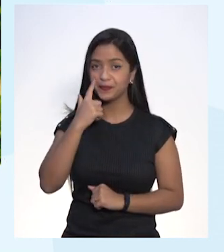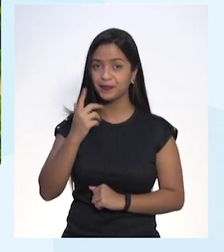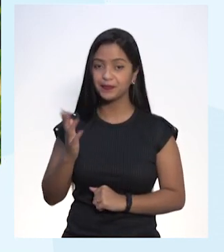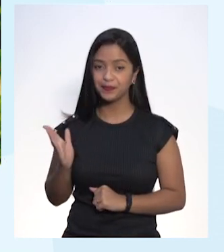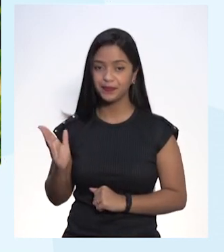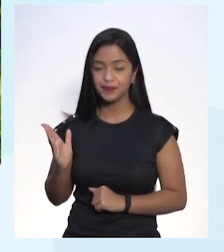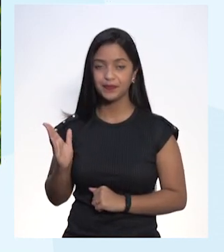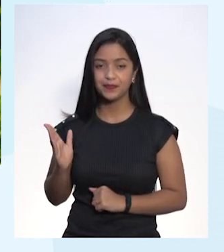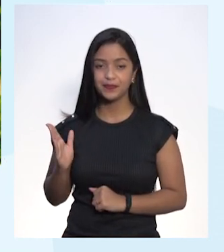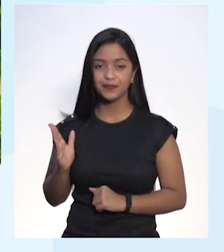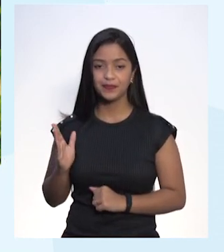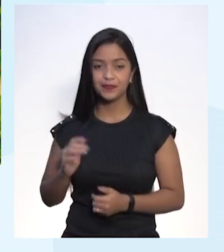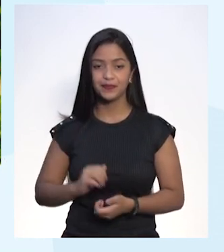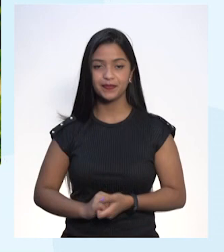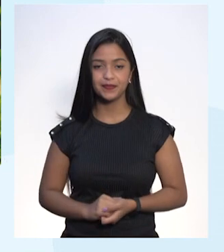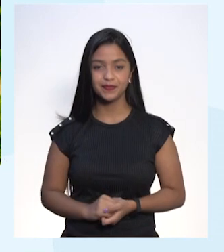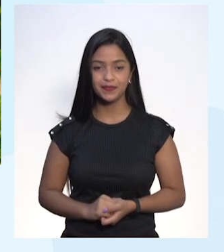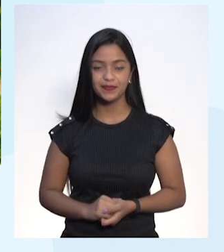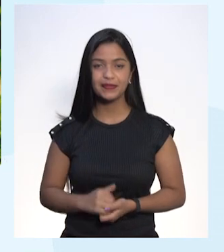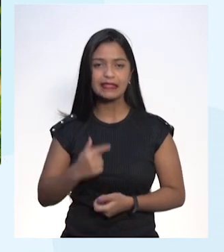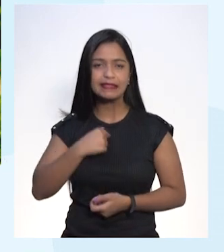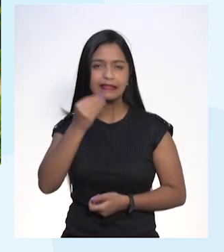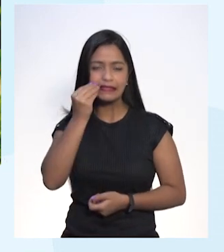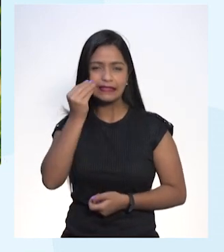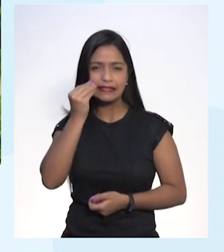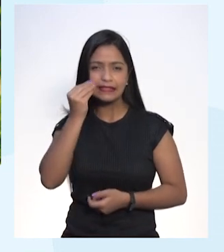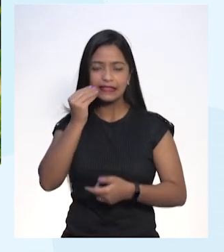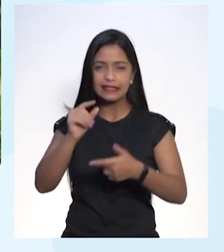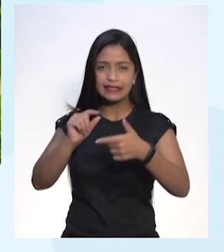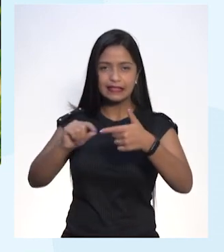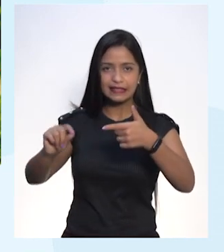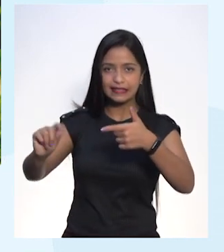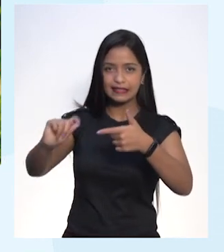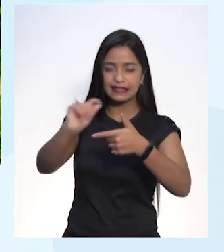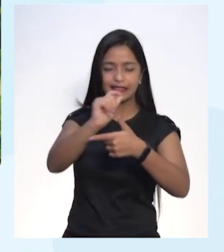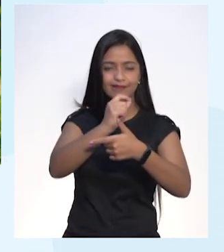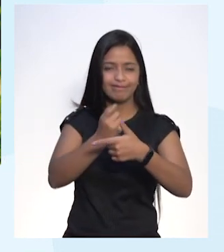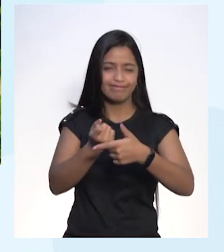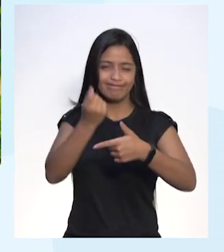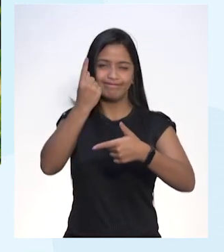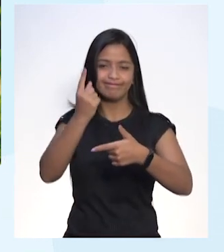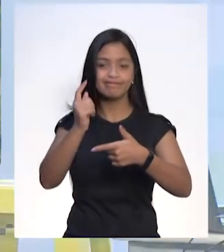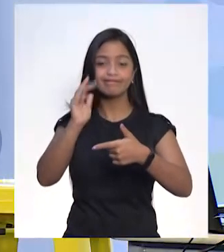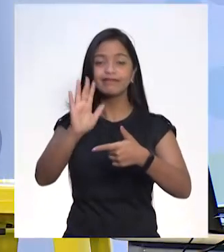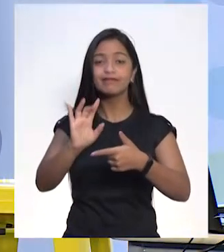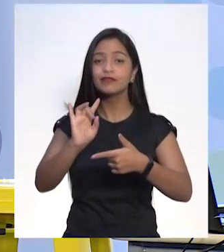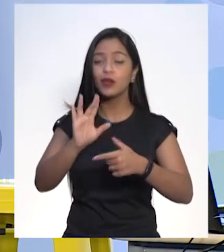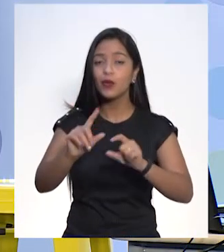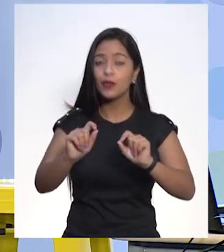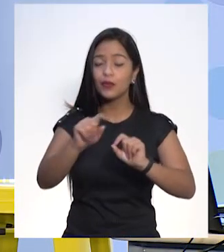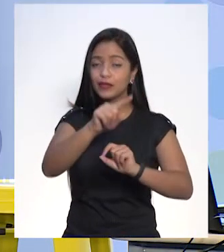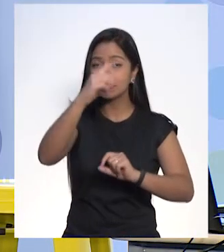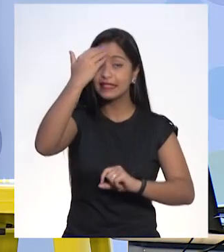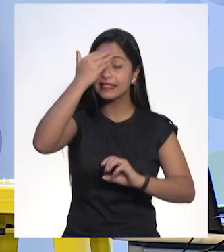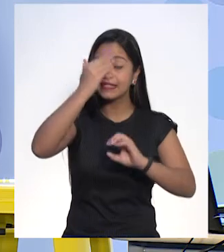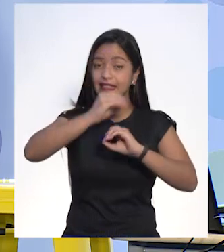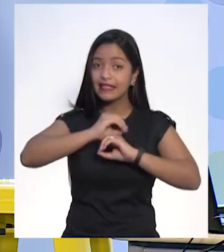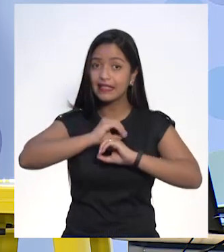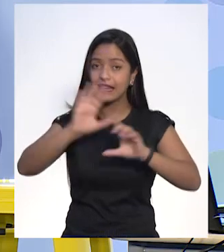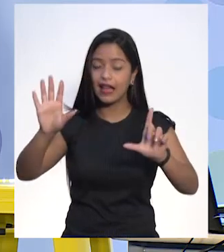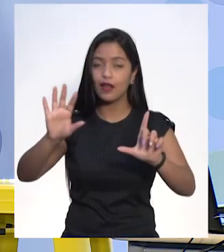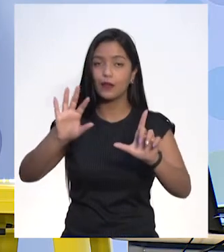né? Mas para quebrar toda essa ideia de polígono, né? Então,